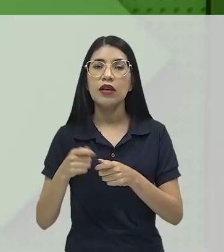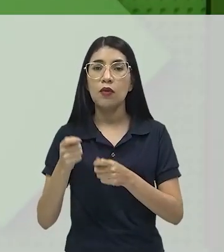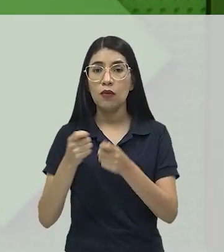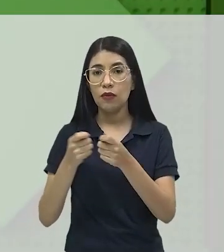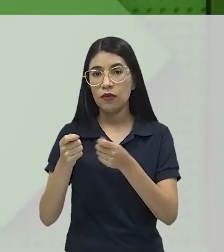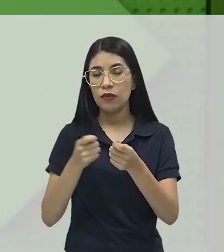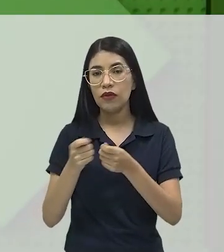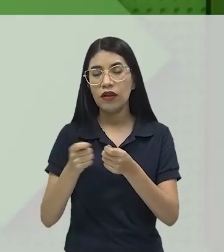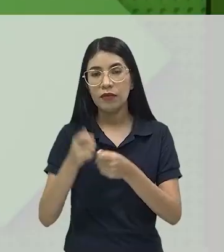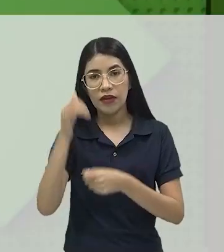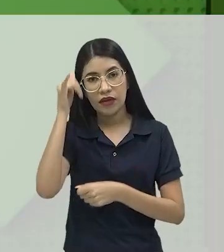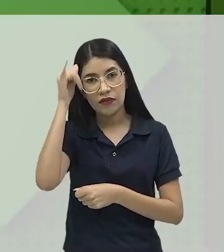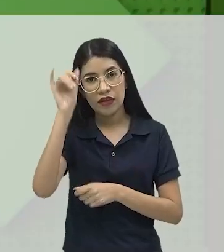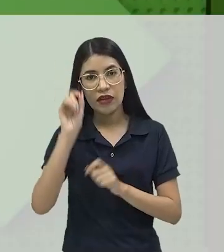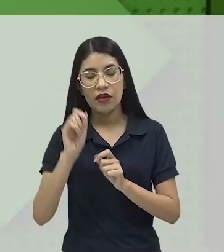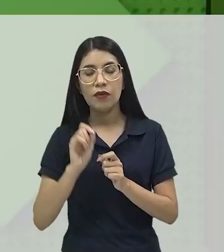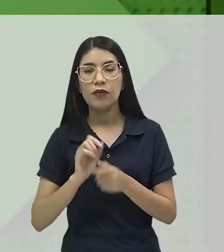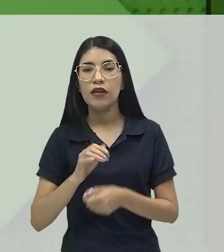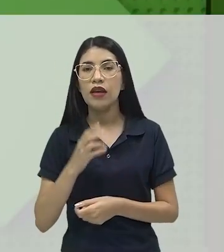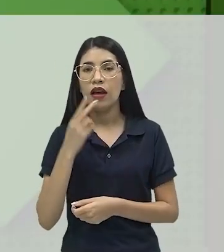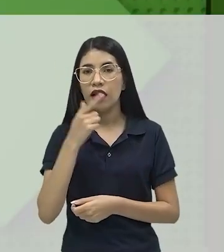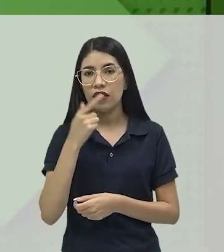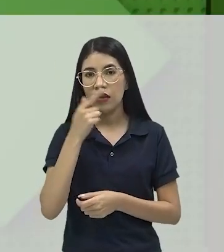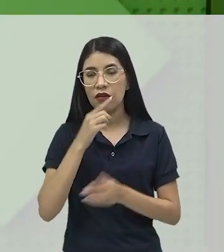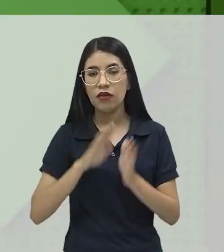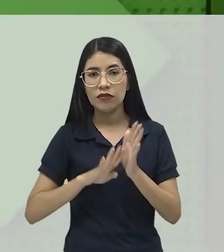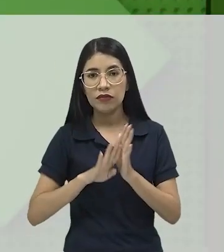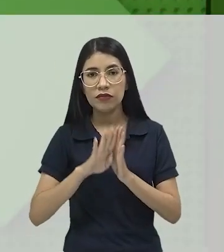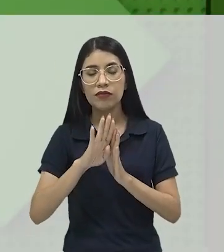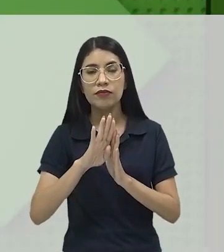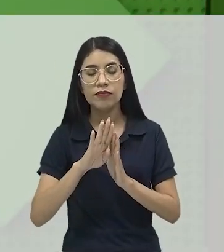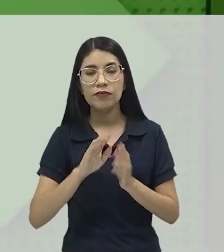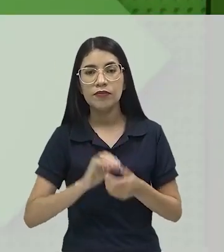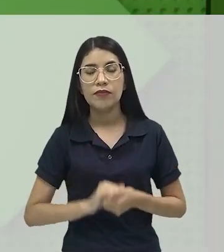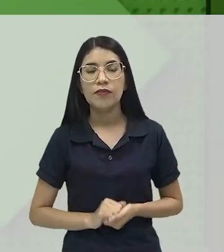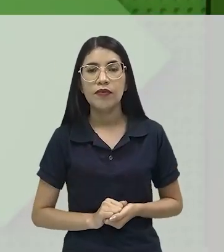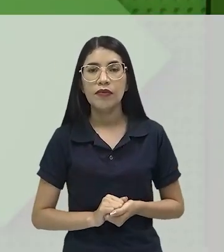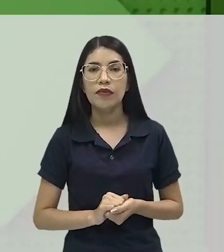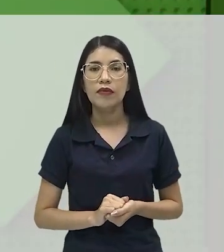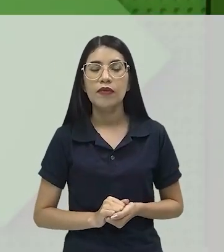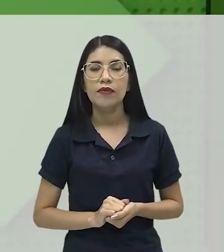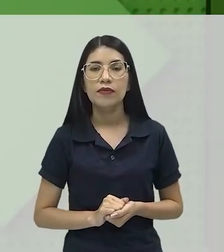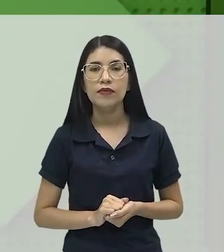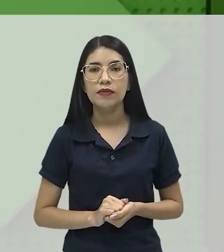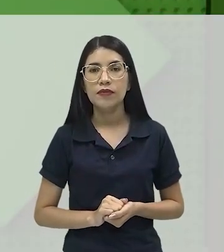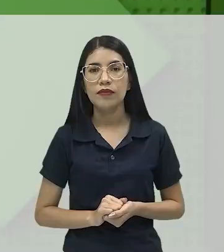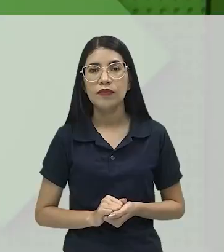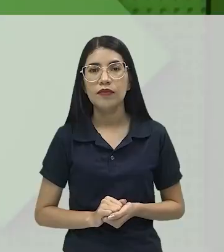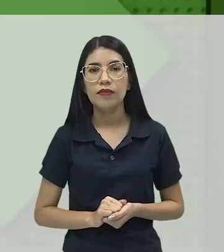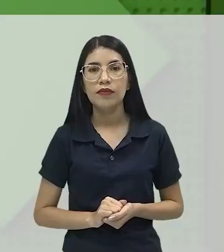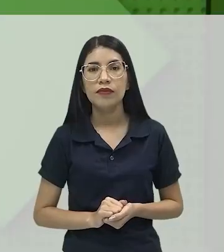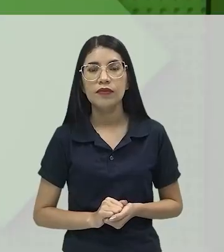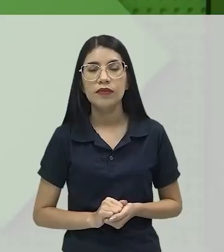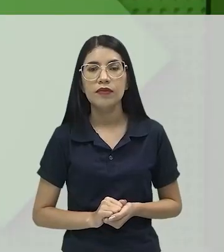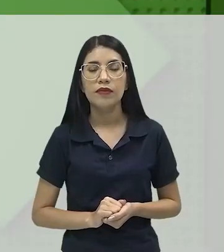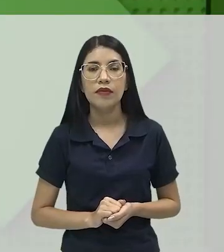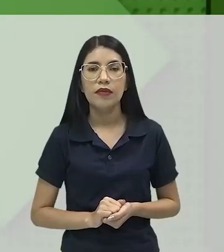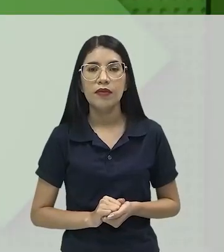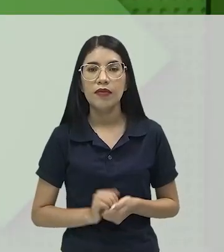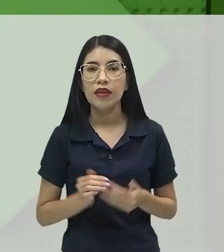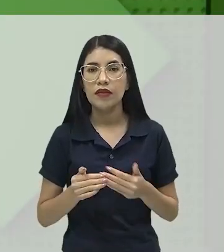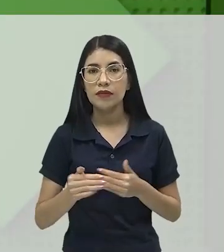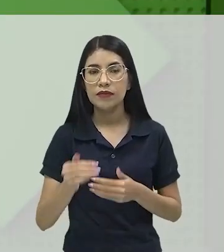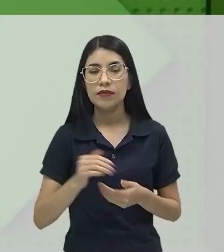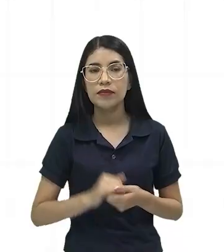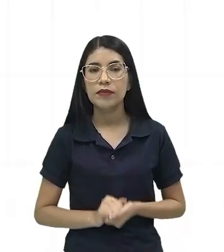se controlar bem para manter os seus níveis de açúcar adequados no sangue, certo?